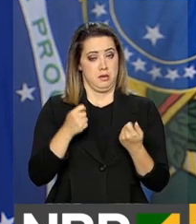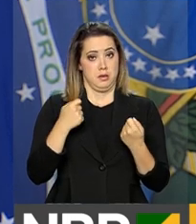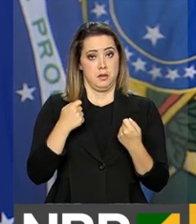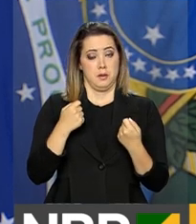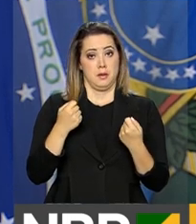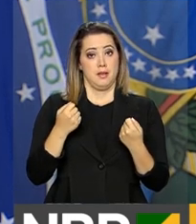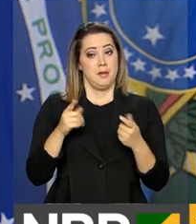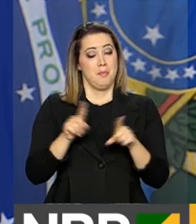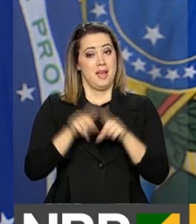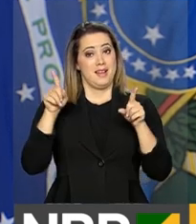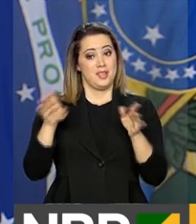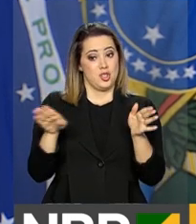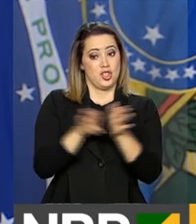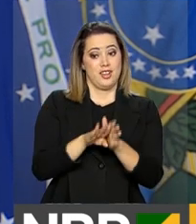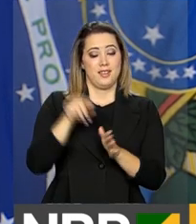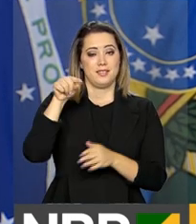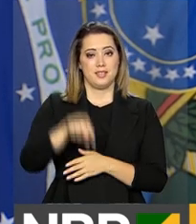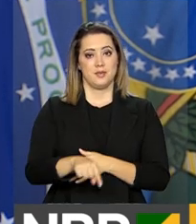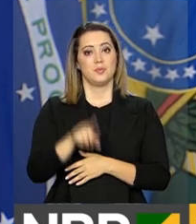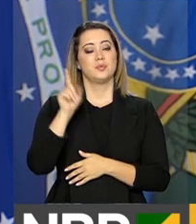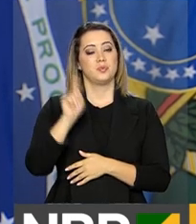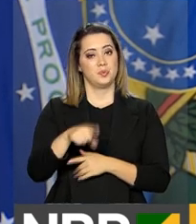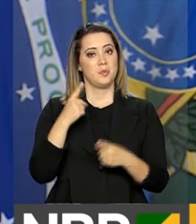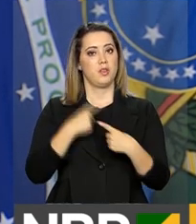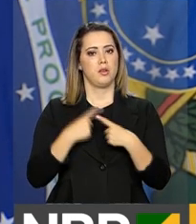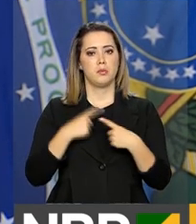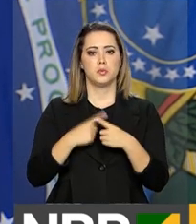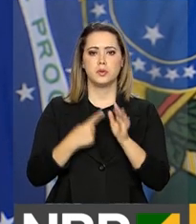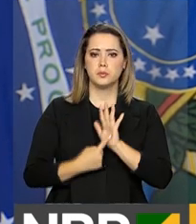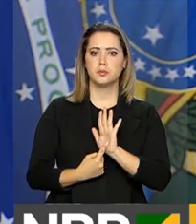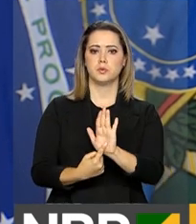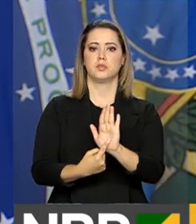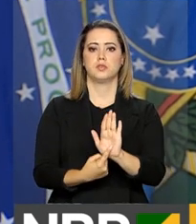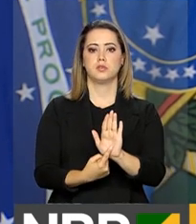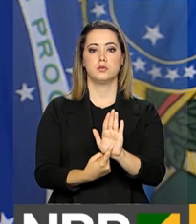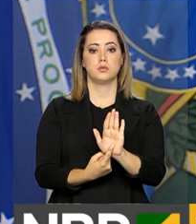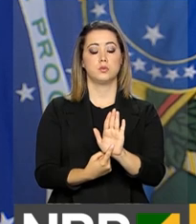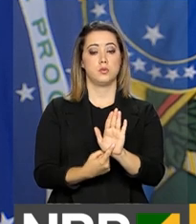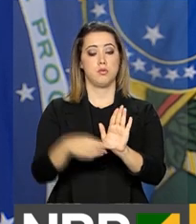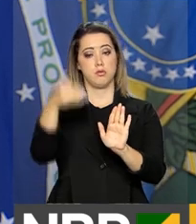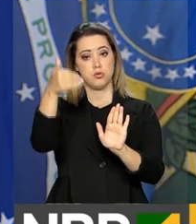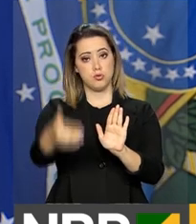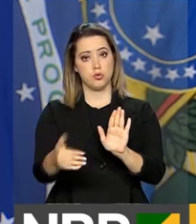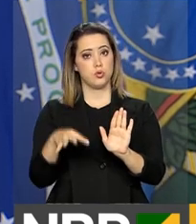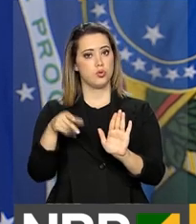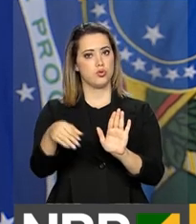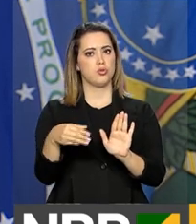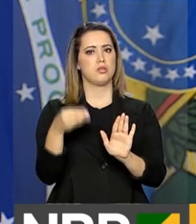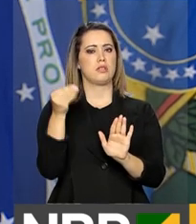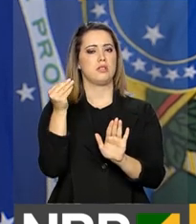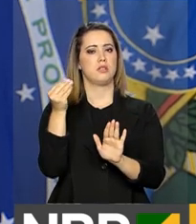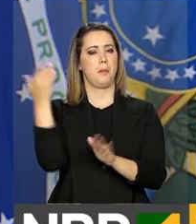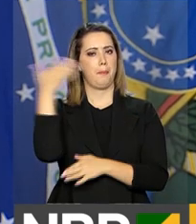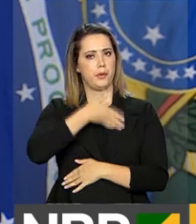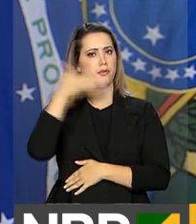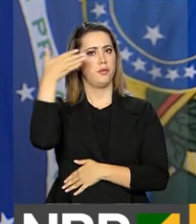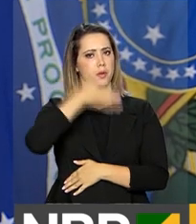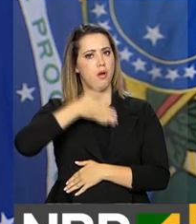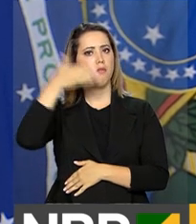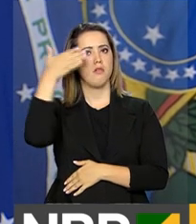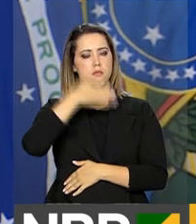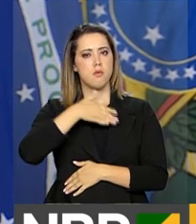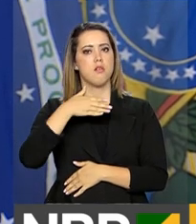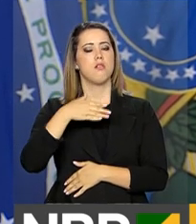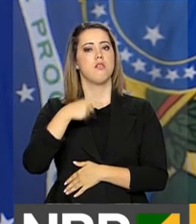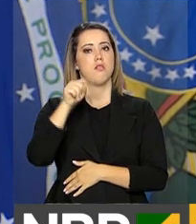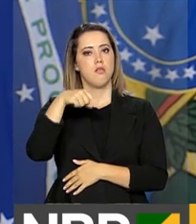aqui, é porque demonstraram, em meio a tantas provações, o seu